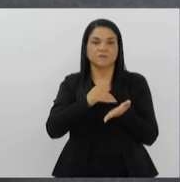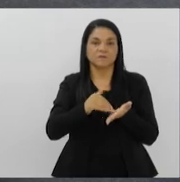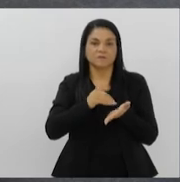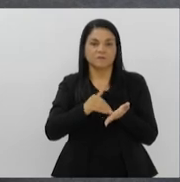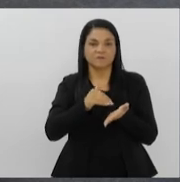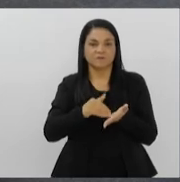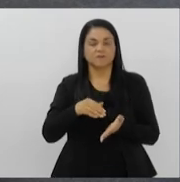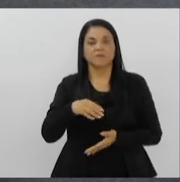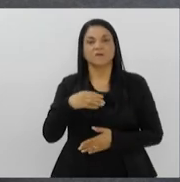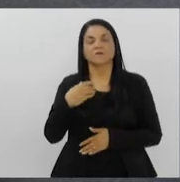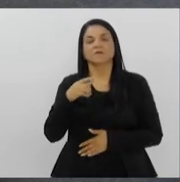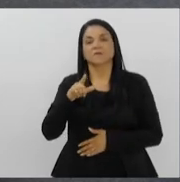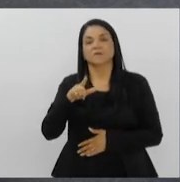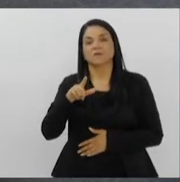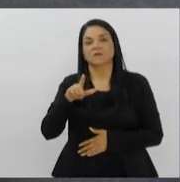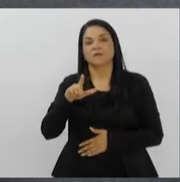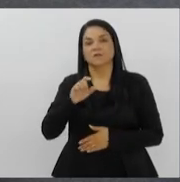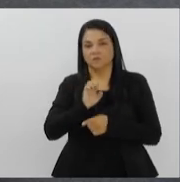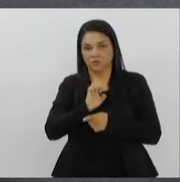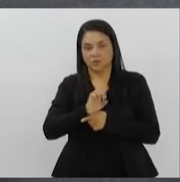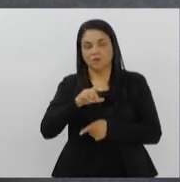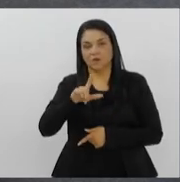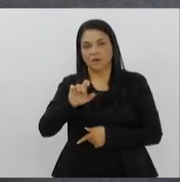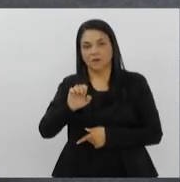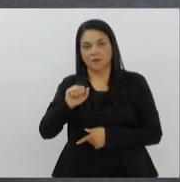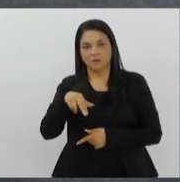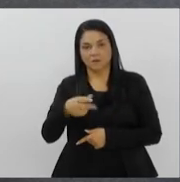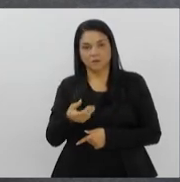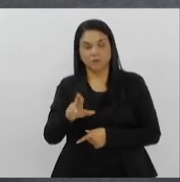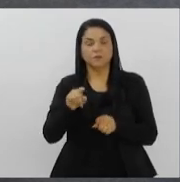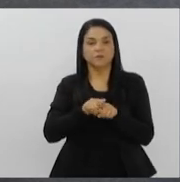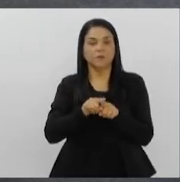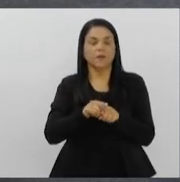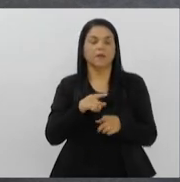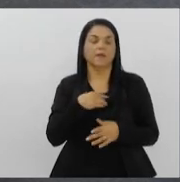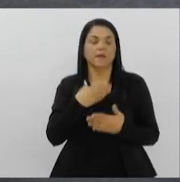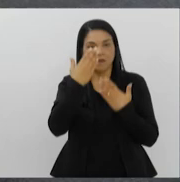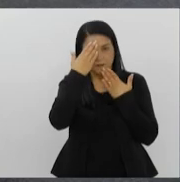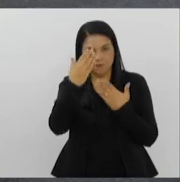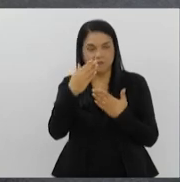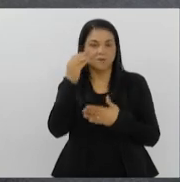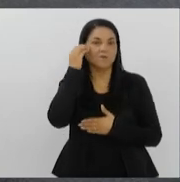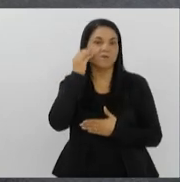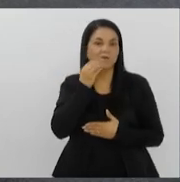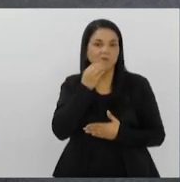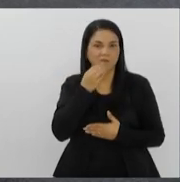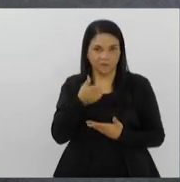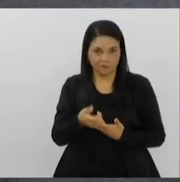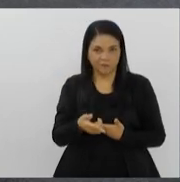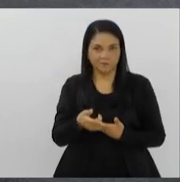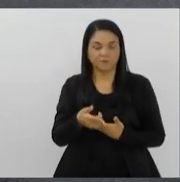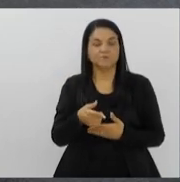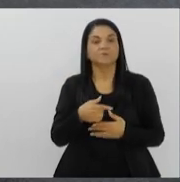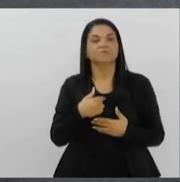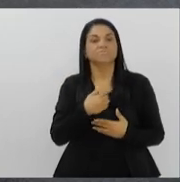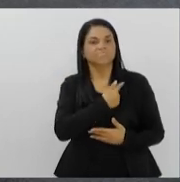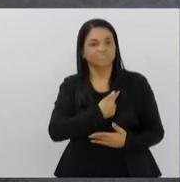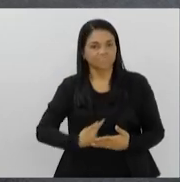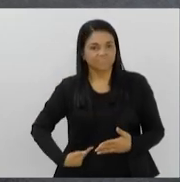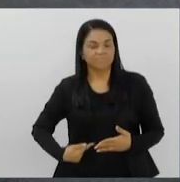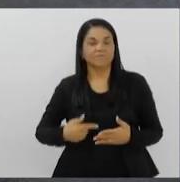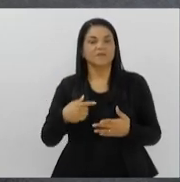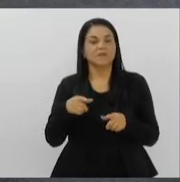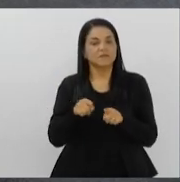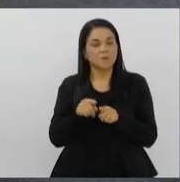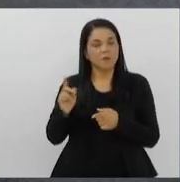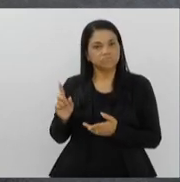Estado, Leandro Monteiro, e ao governador, Cláudio Castro, que nos brindou com sua presença, além